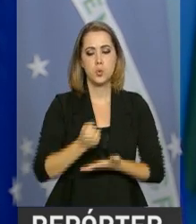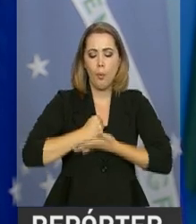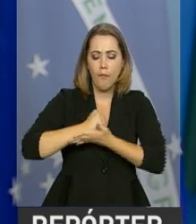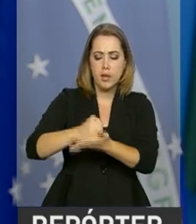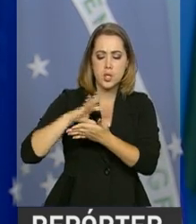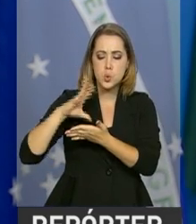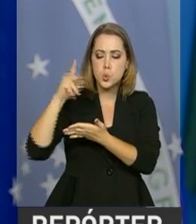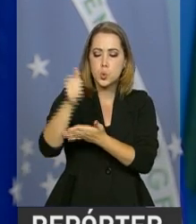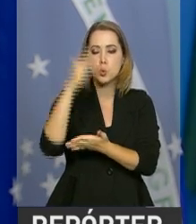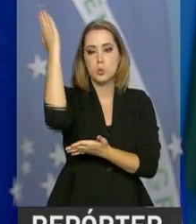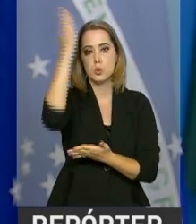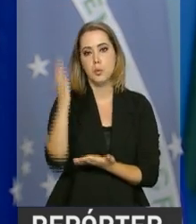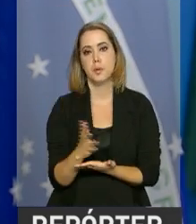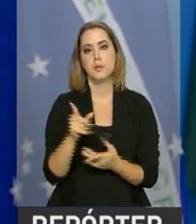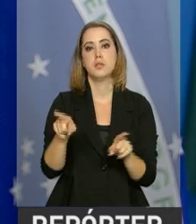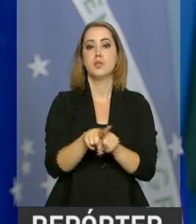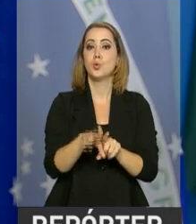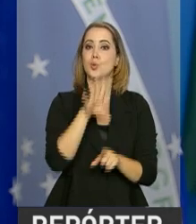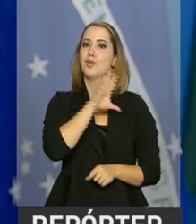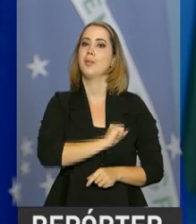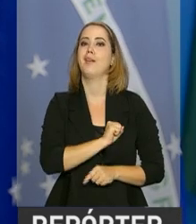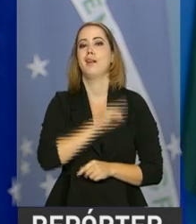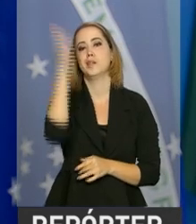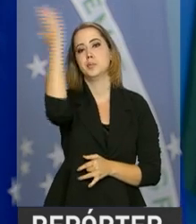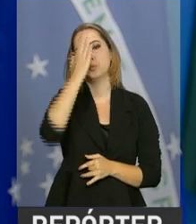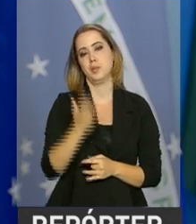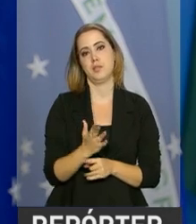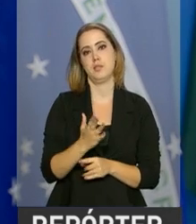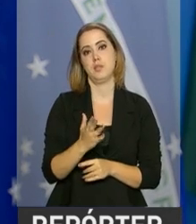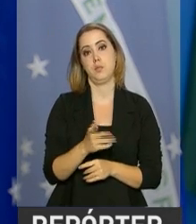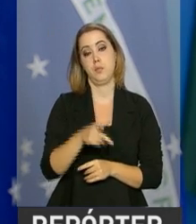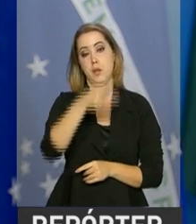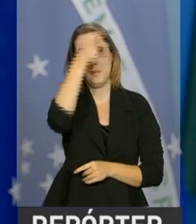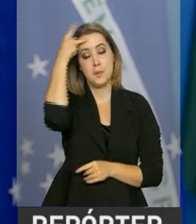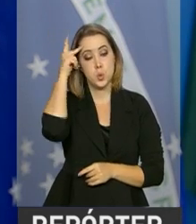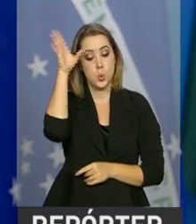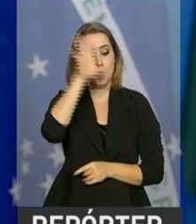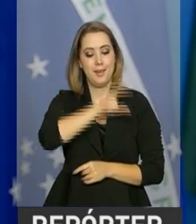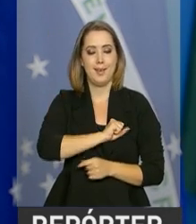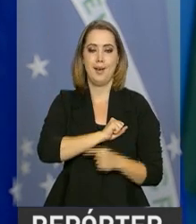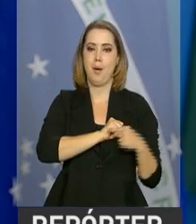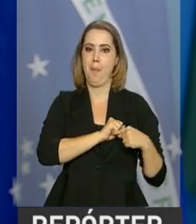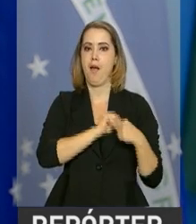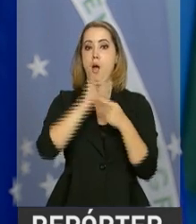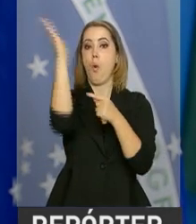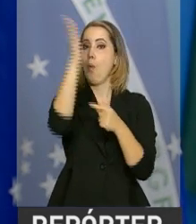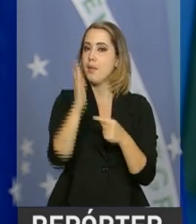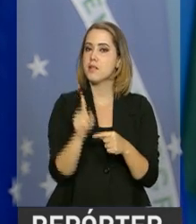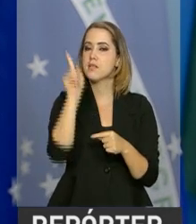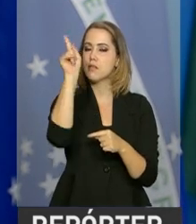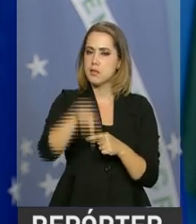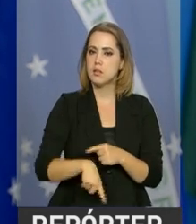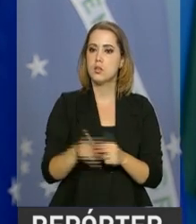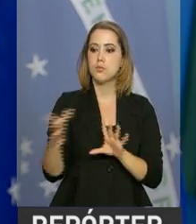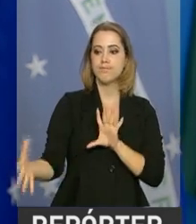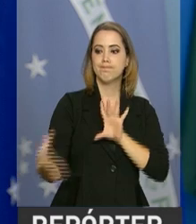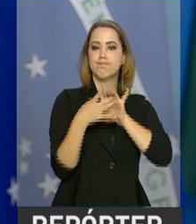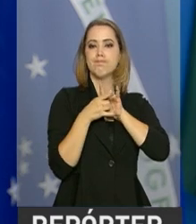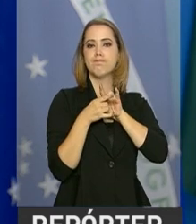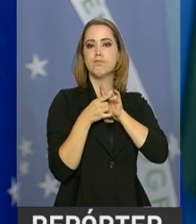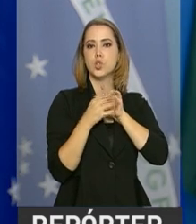Brasil e de quem ama o Brasil a missão de quem ama o Brasil é exata e precisamente unir